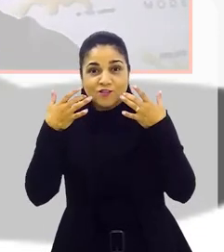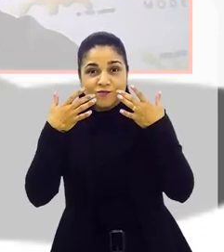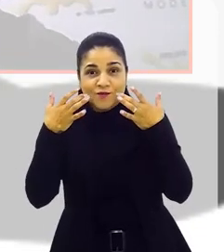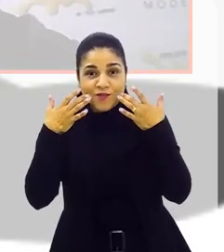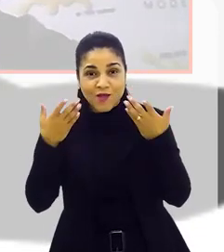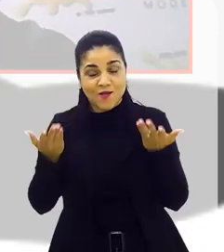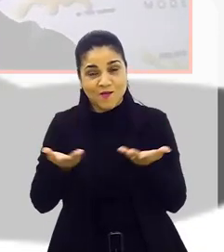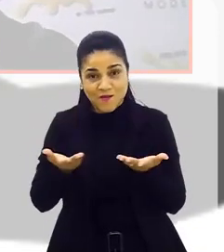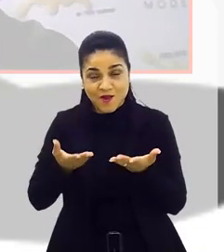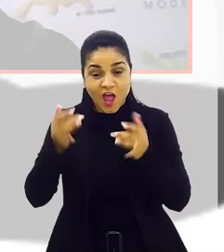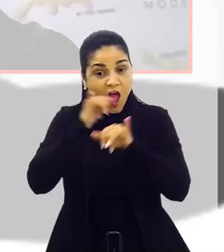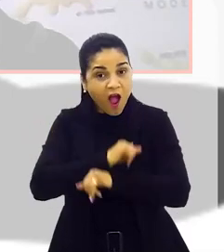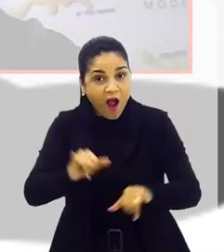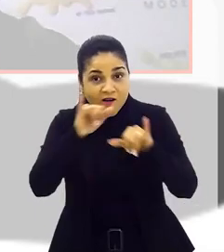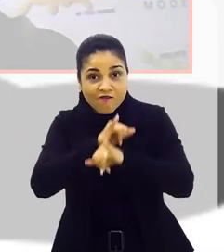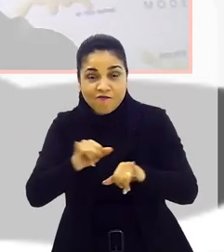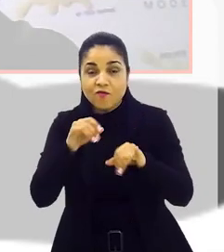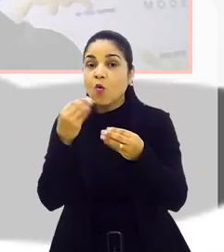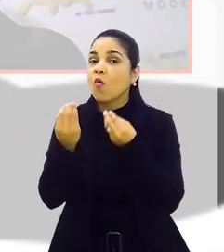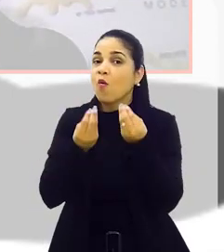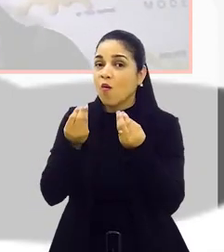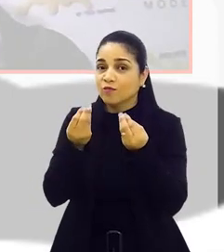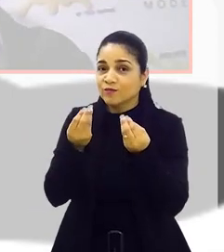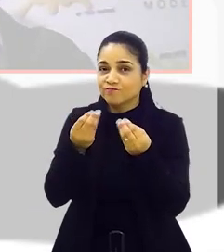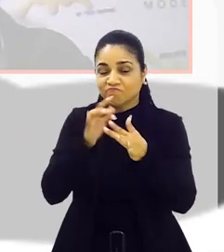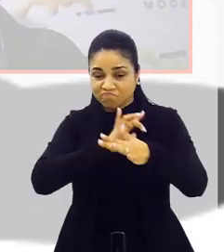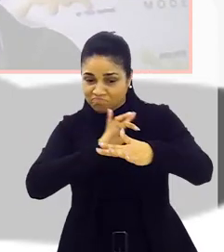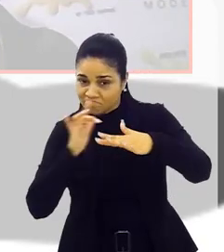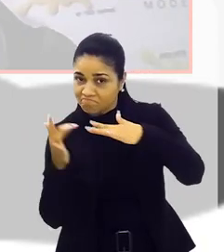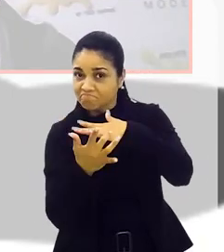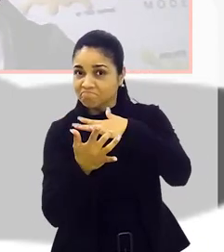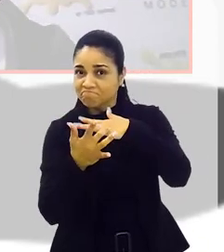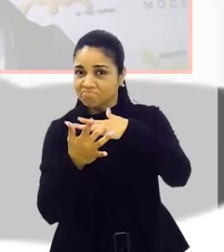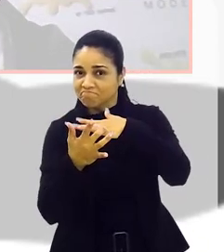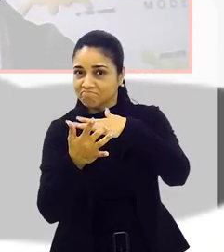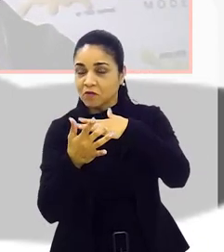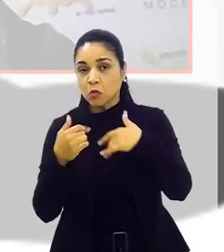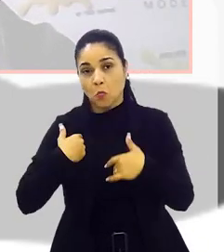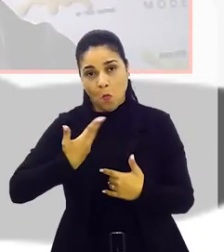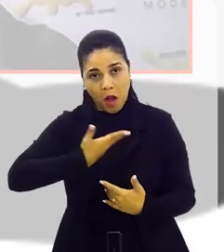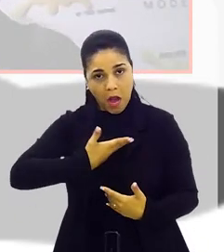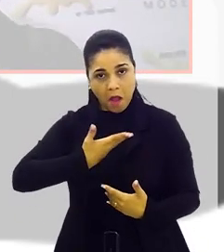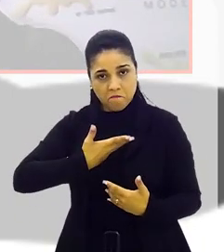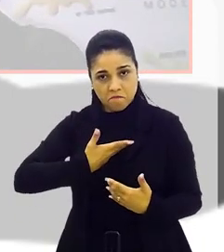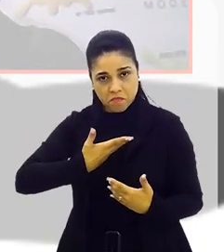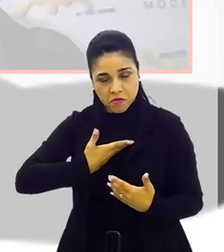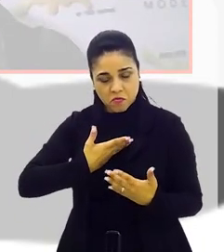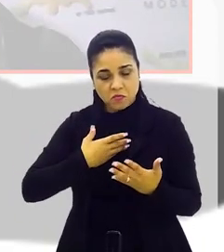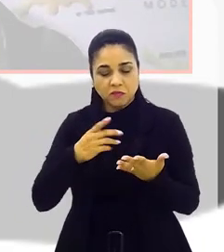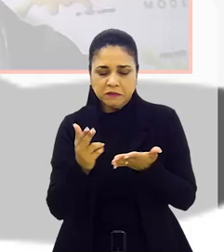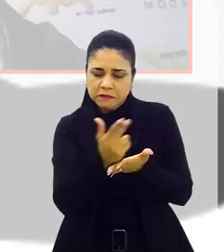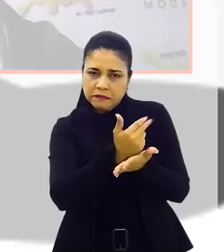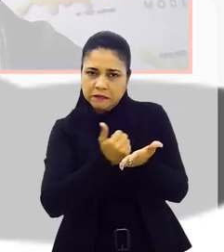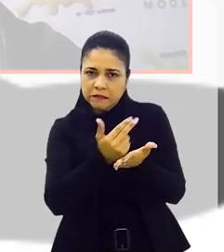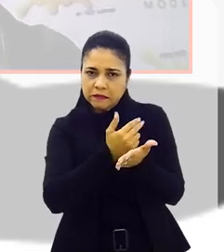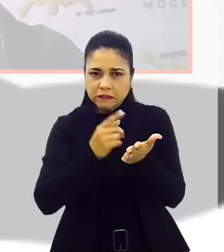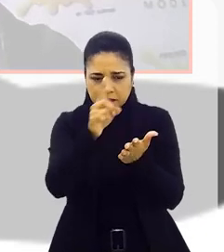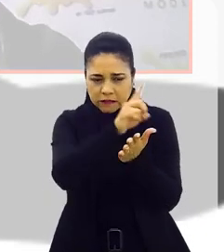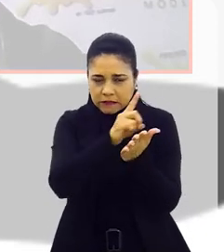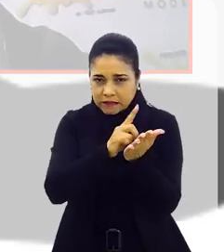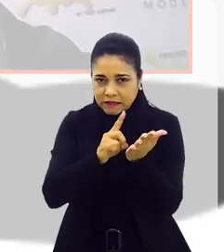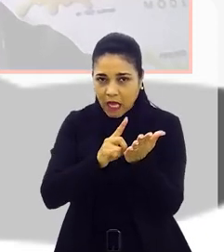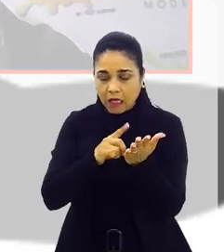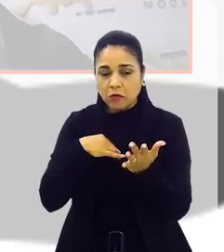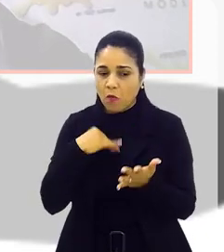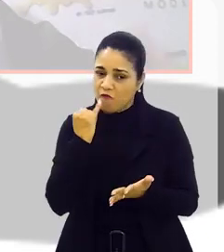meus espetáculos em cartaz. E a divulgação foi da seguinte forma: rede social. Eu tenho um amigo que faz todas as artes para